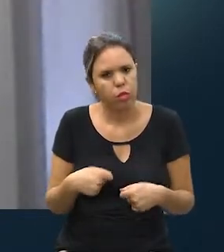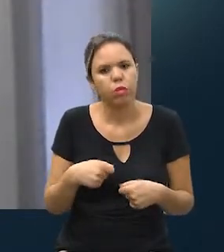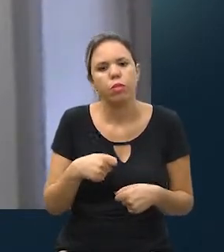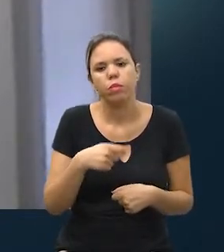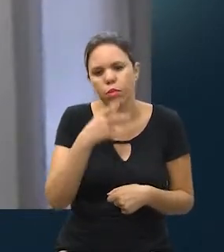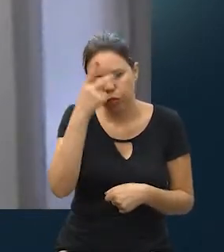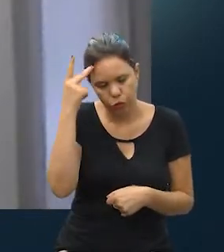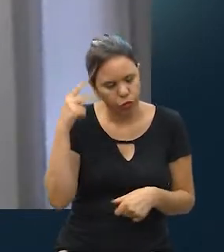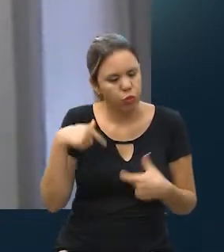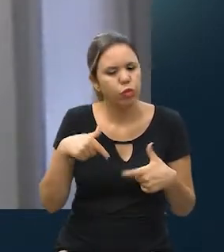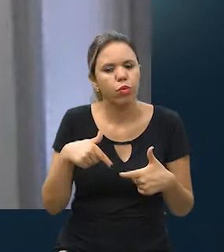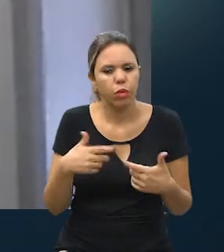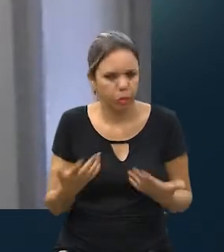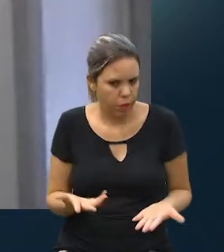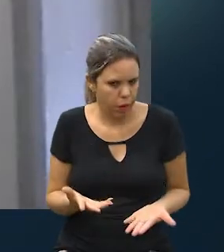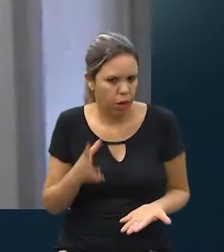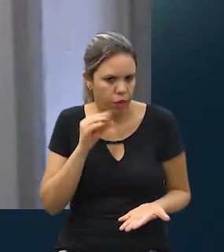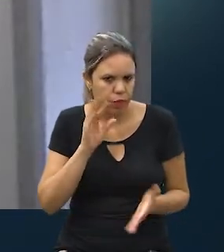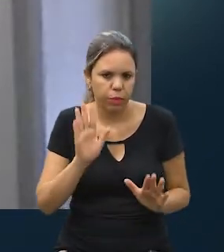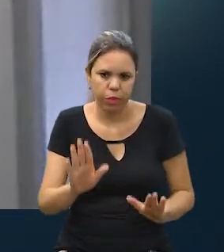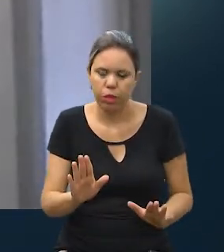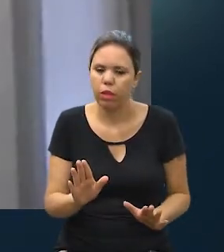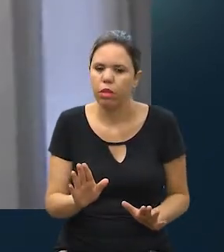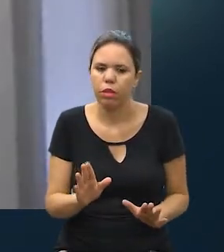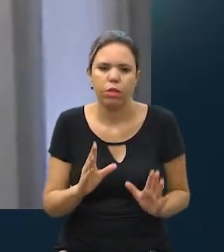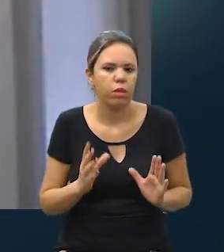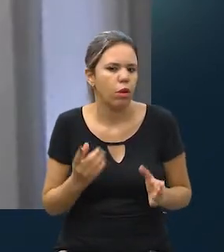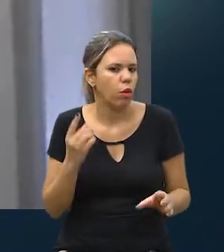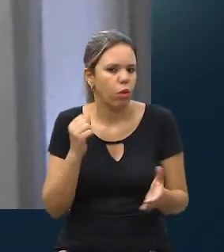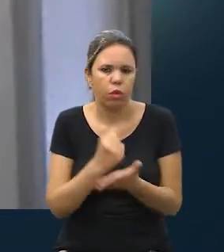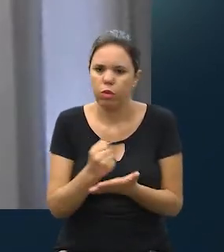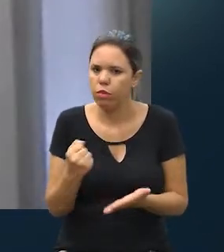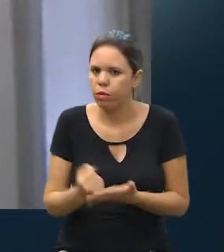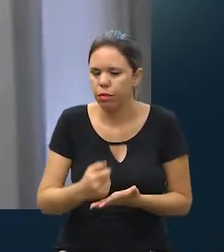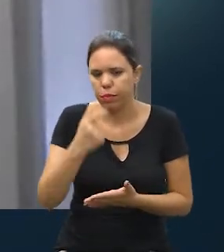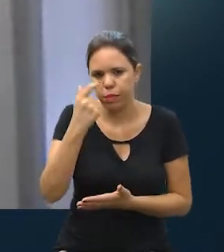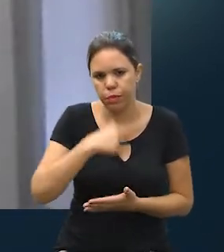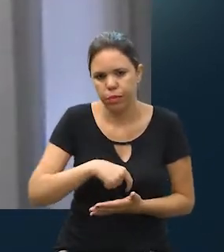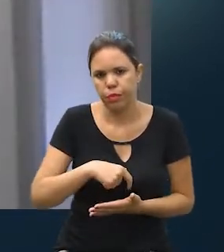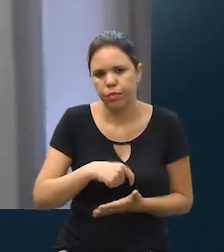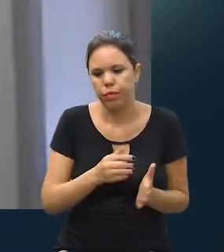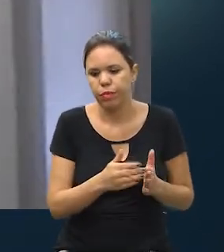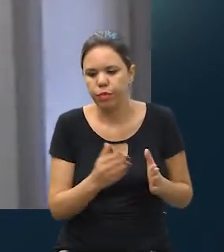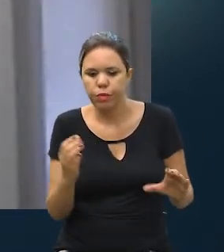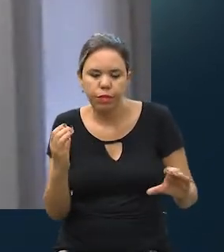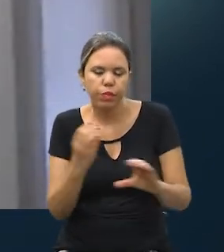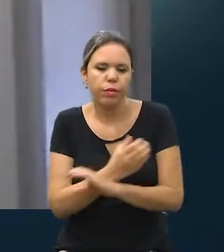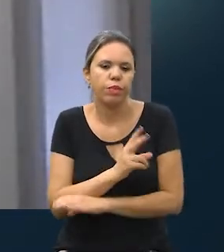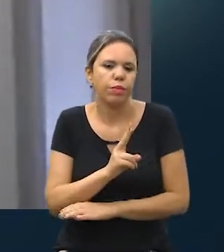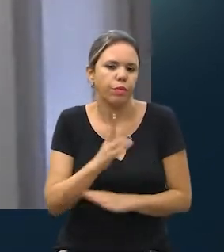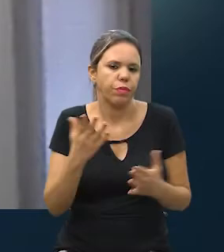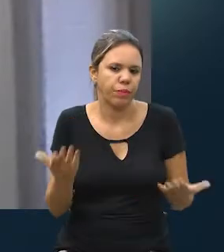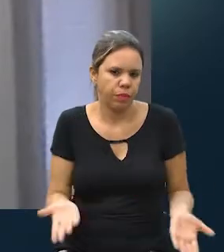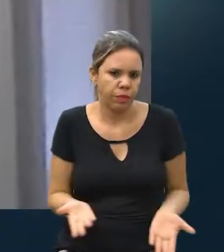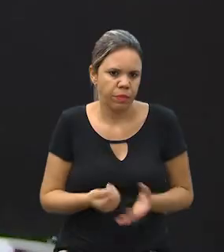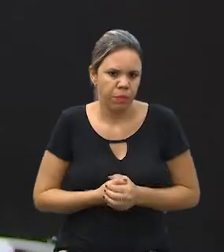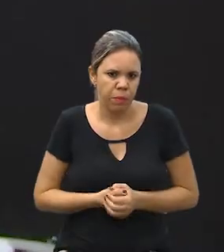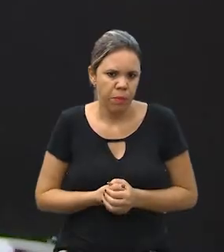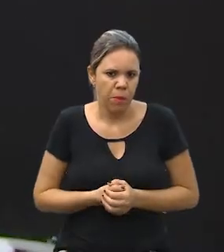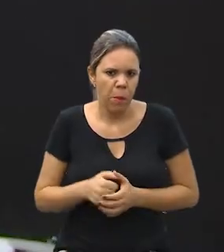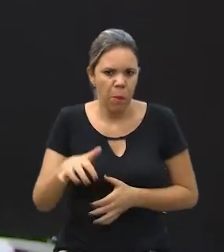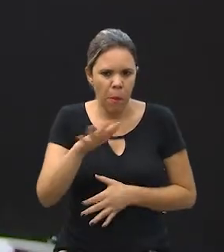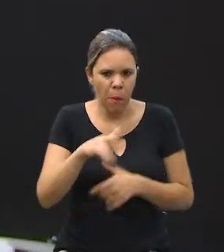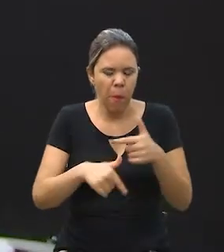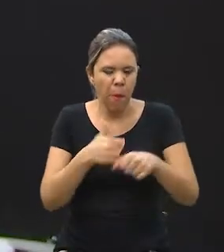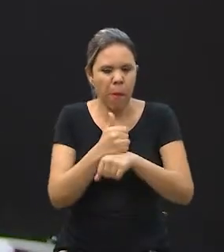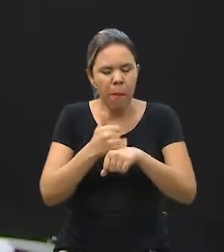vão precisar de braços, mas não vão ter como contratar uma pessoa em período integral. Essa área